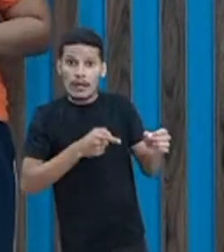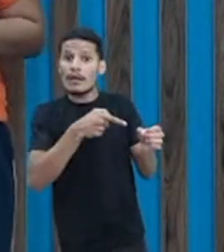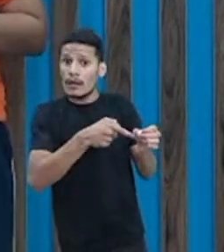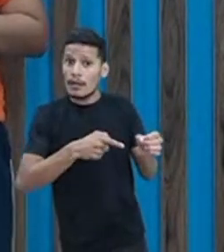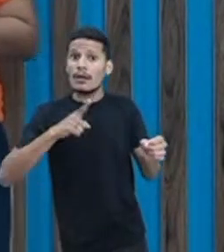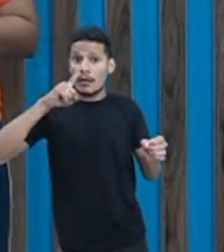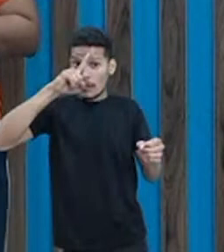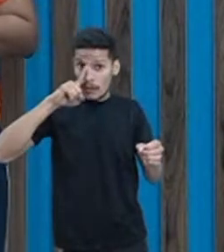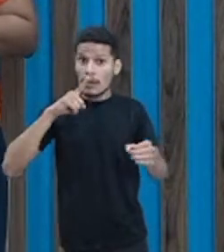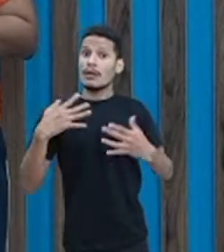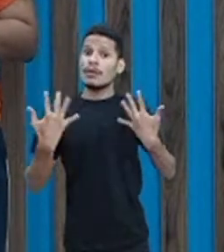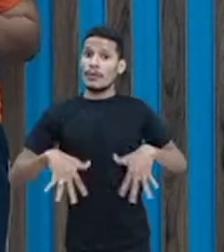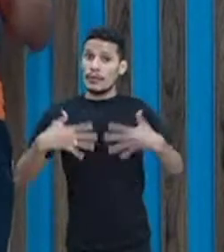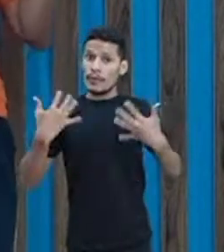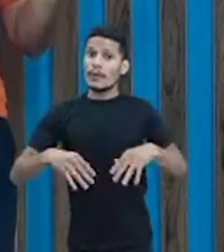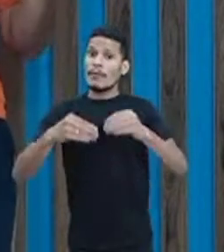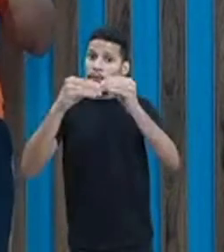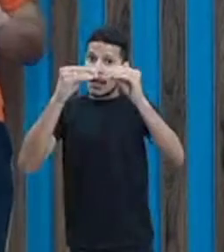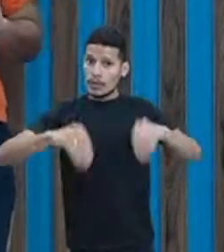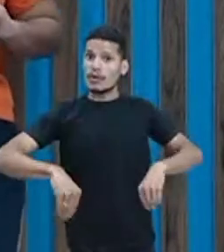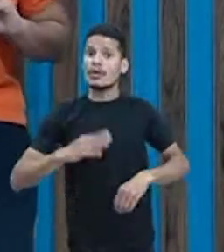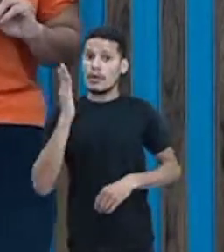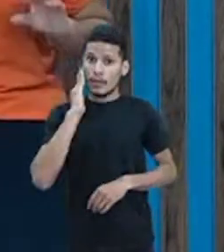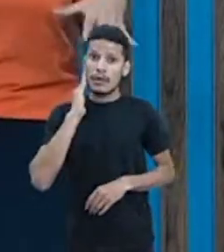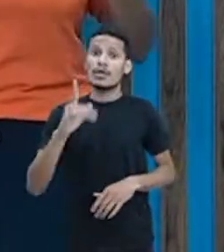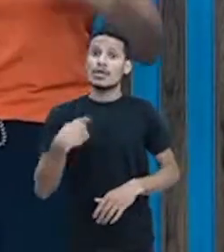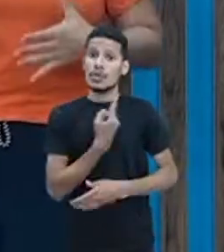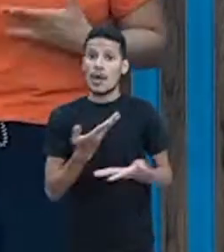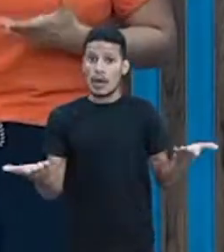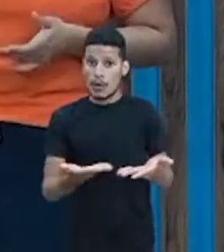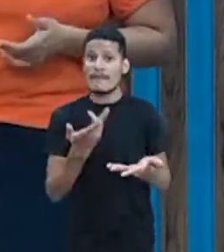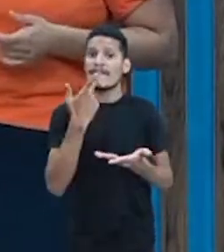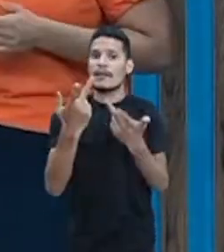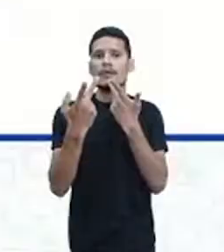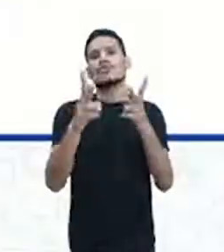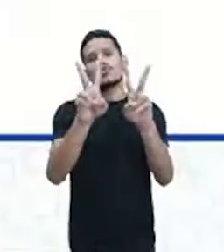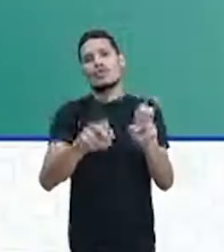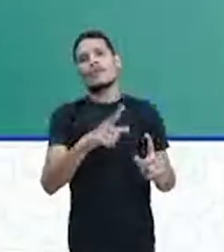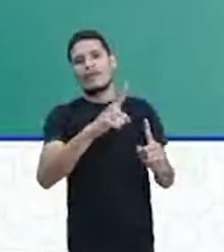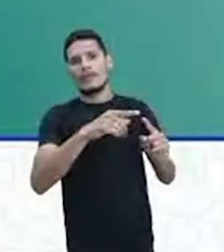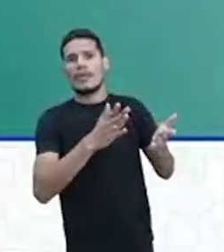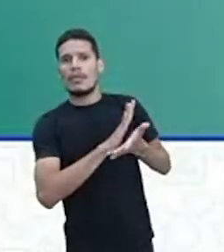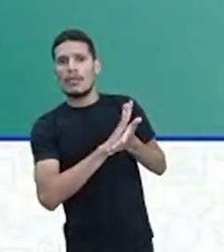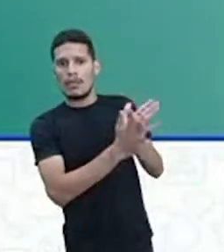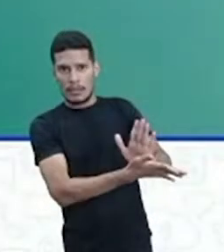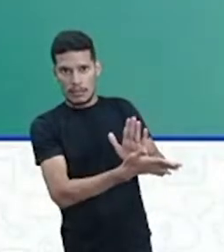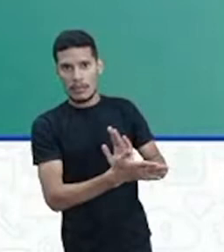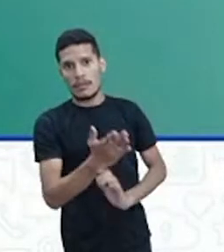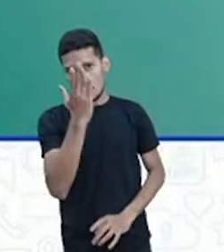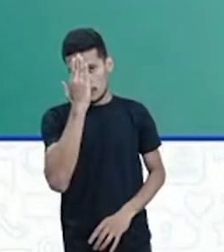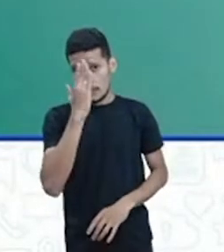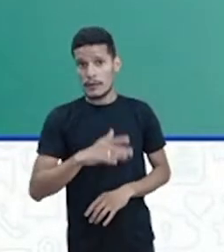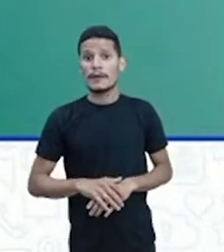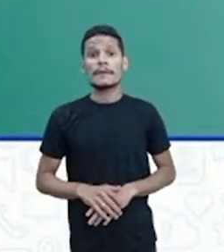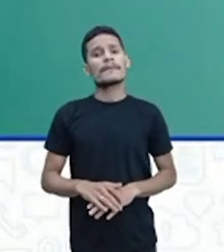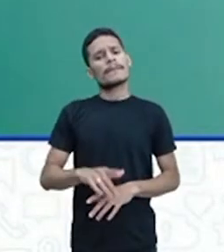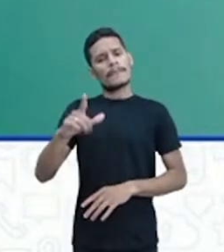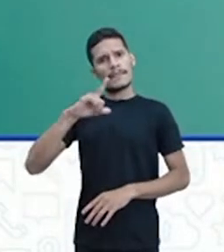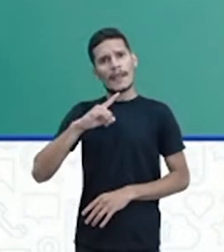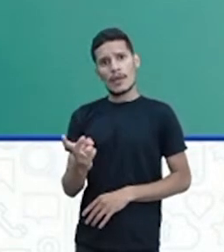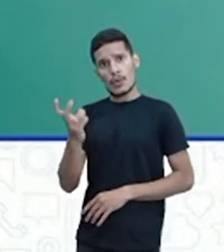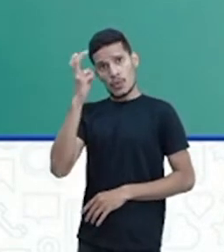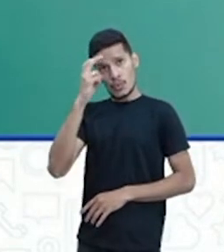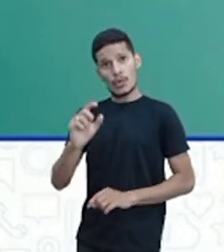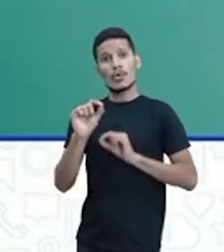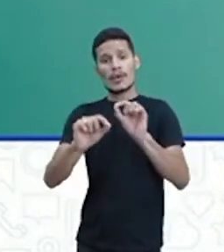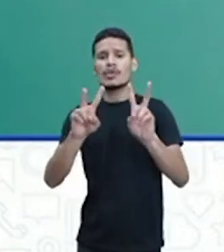muito prejudicial, tá? Então vamos refletir um pouquinho sobre esses estereótipos. Associados a culturas, etnias